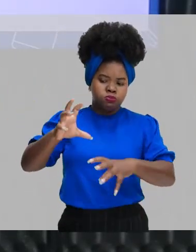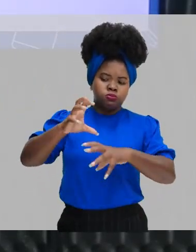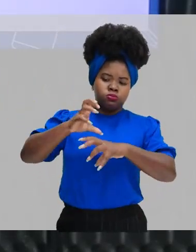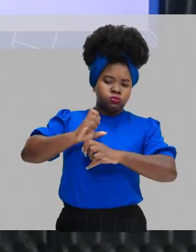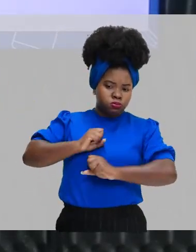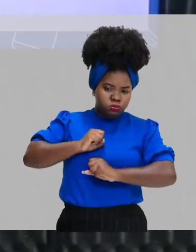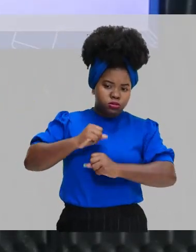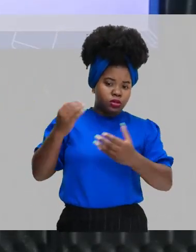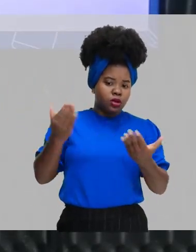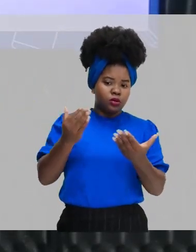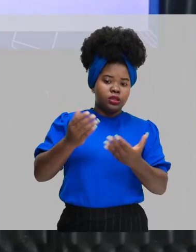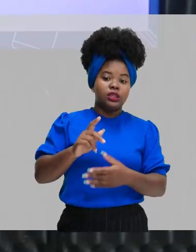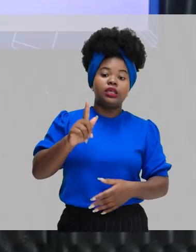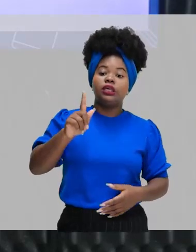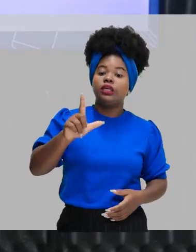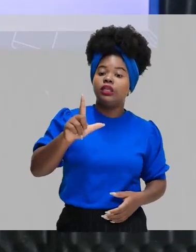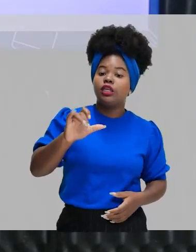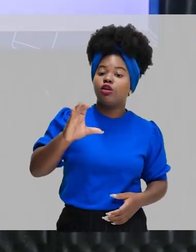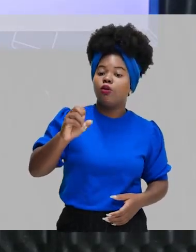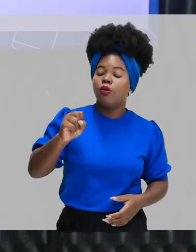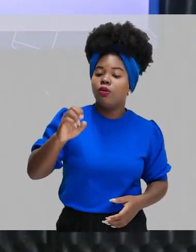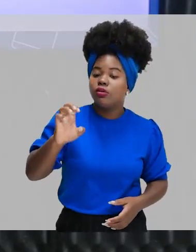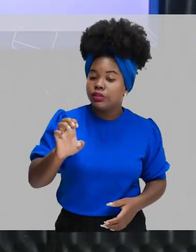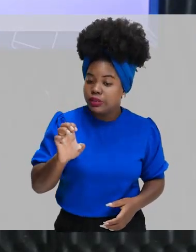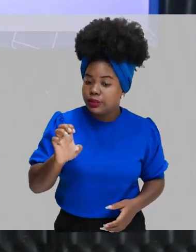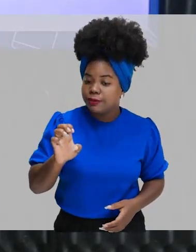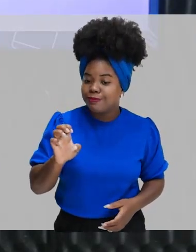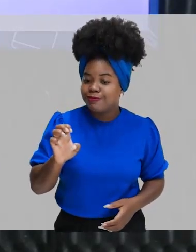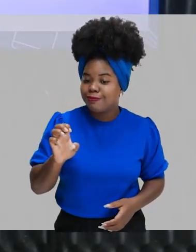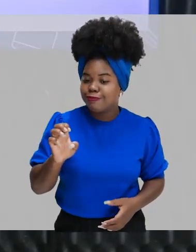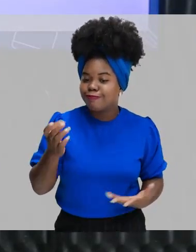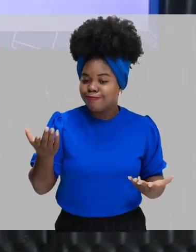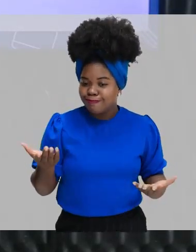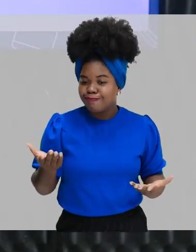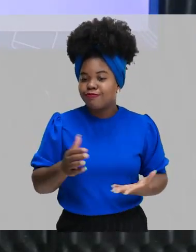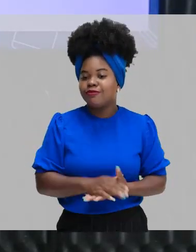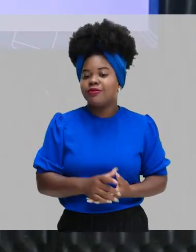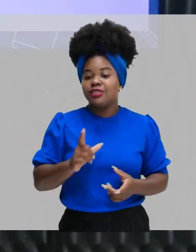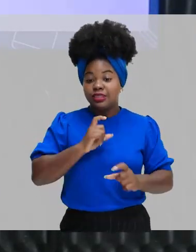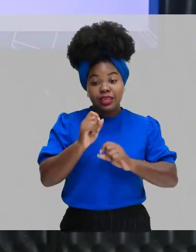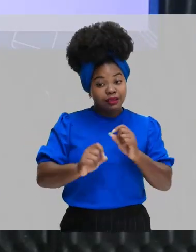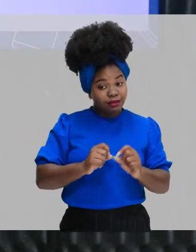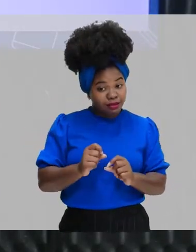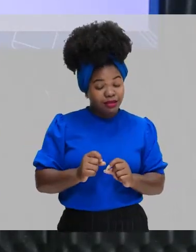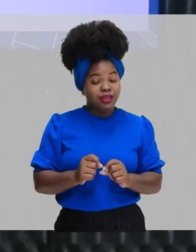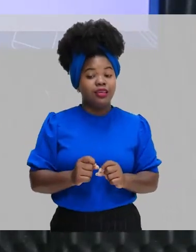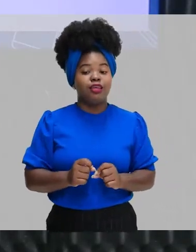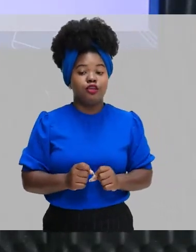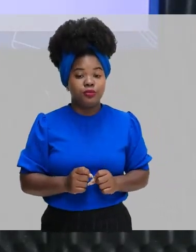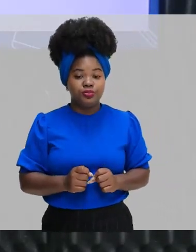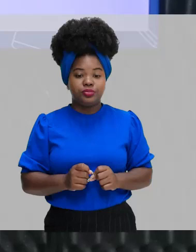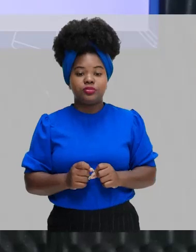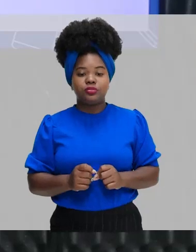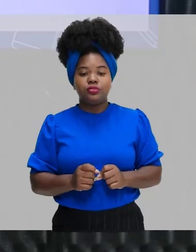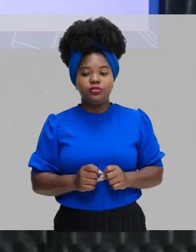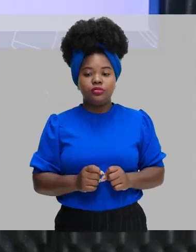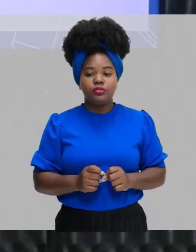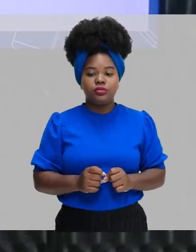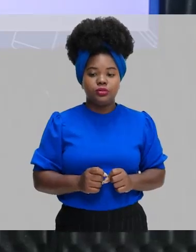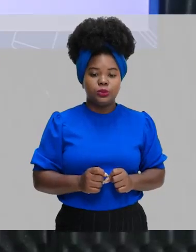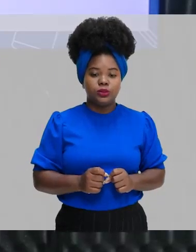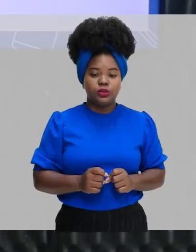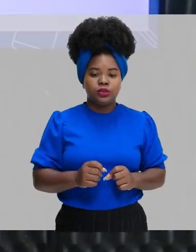né da glicose né aqui é o um dos resultados da fotossíntese essa glicose ela vai fazer Vai